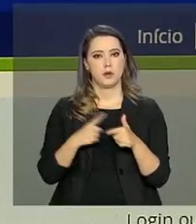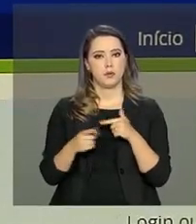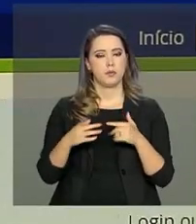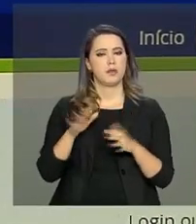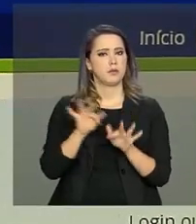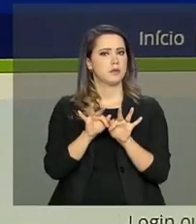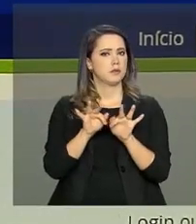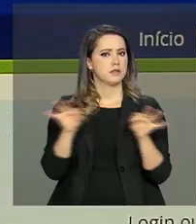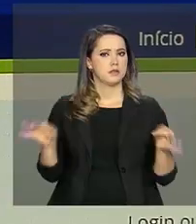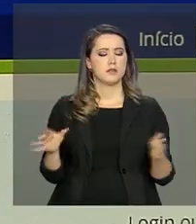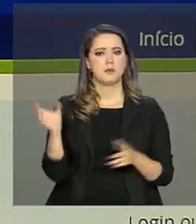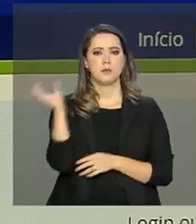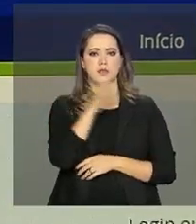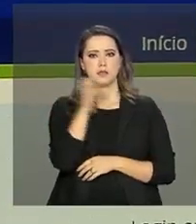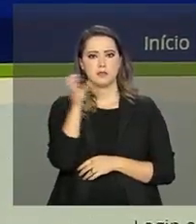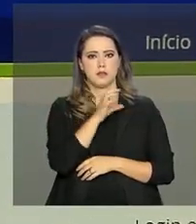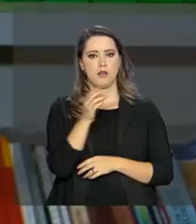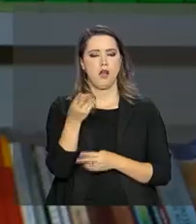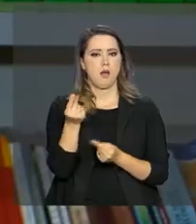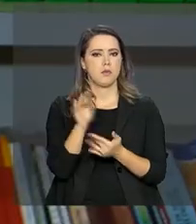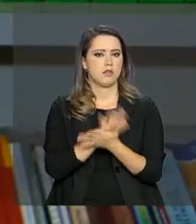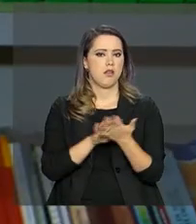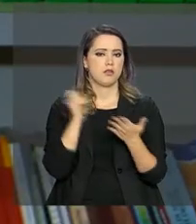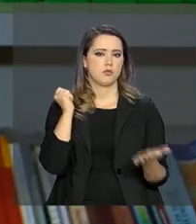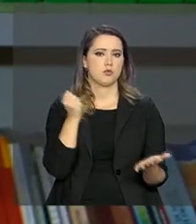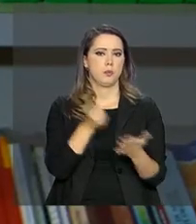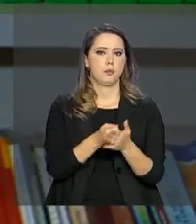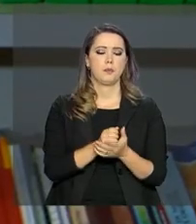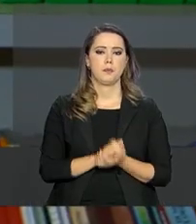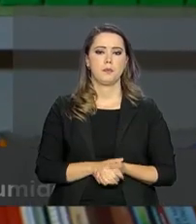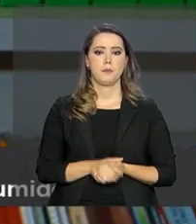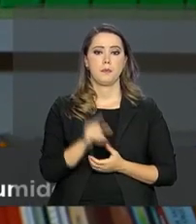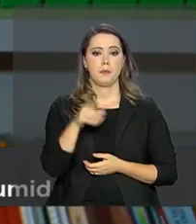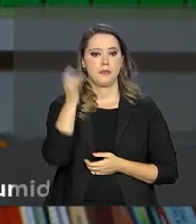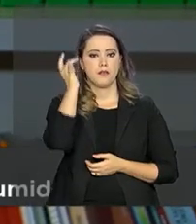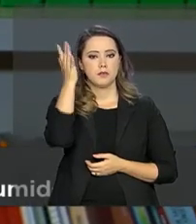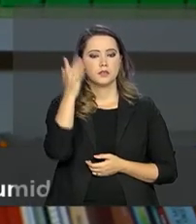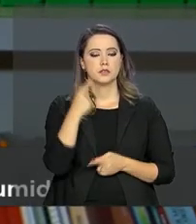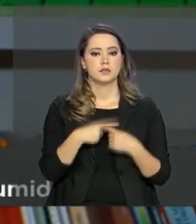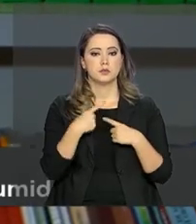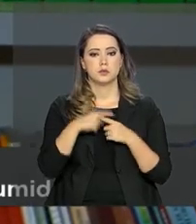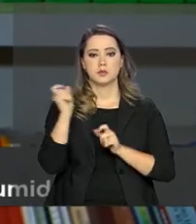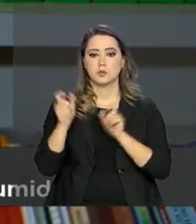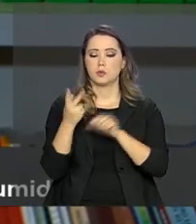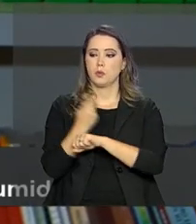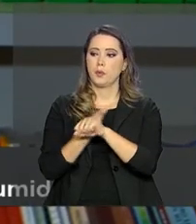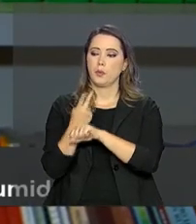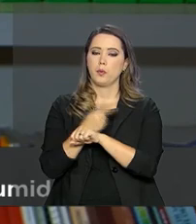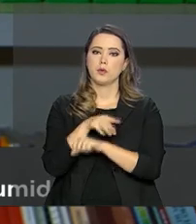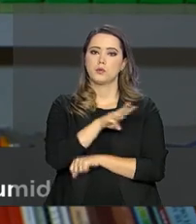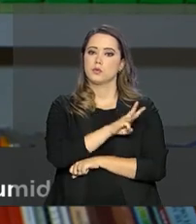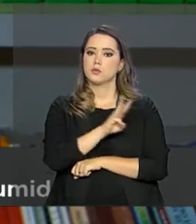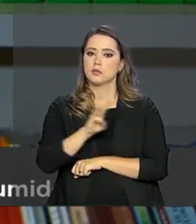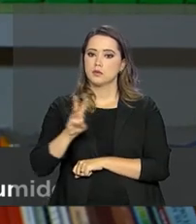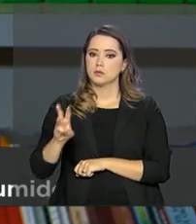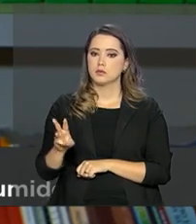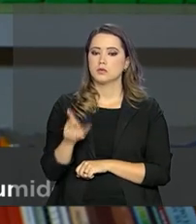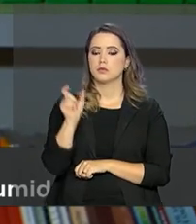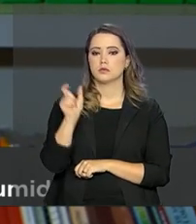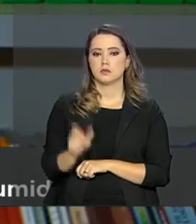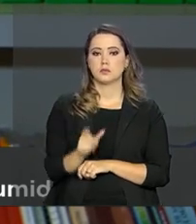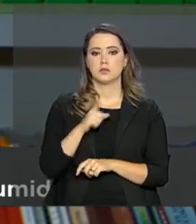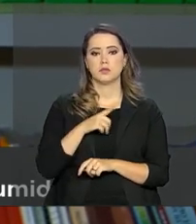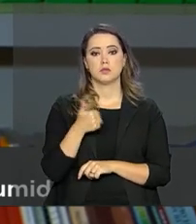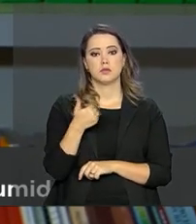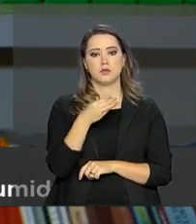forma simples rápida e sem custos é um facilitador porque a partir do momento que o consumidor ele busca essa plataforma virtual o fornecedor